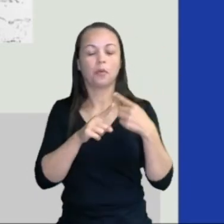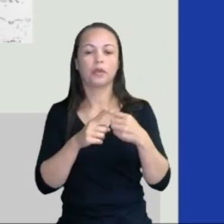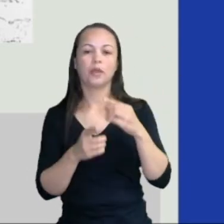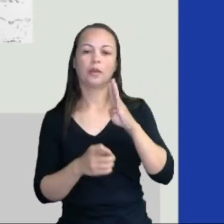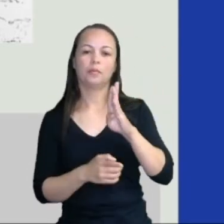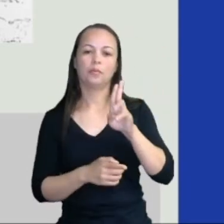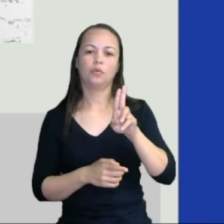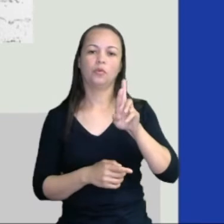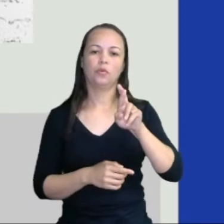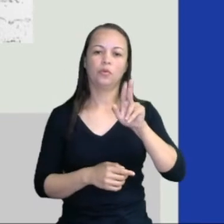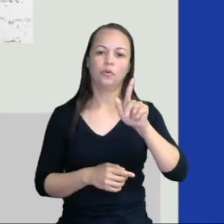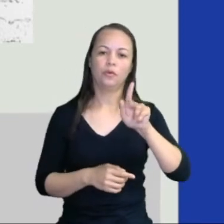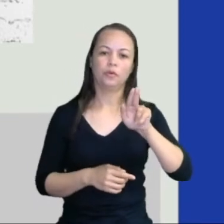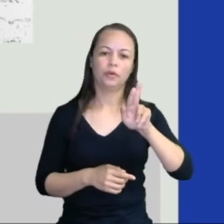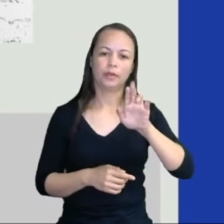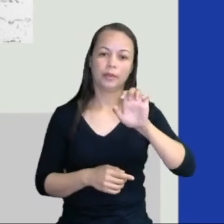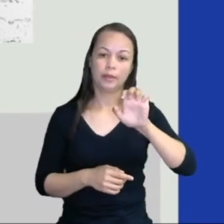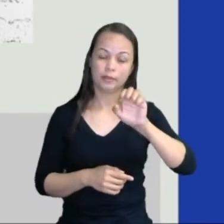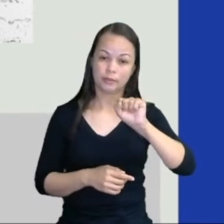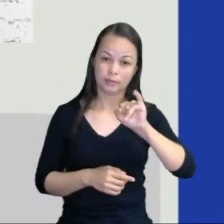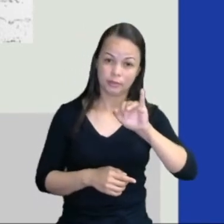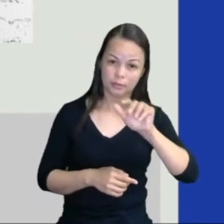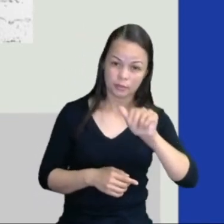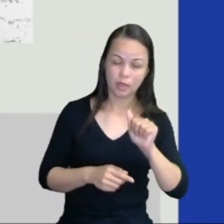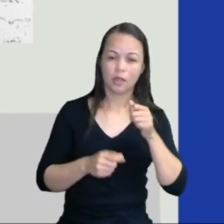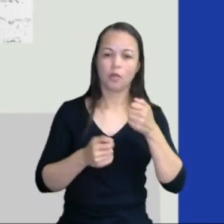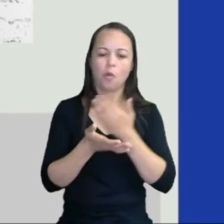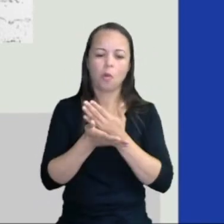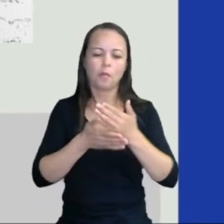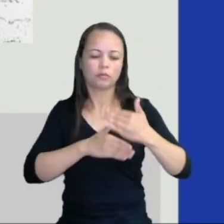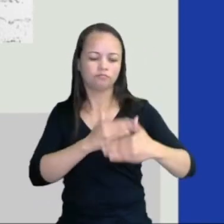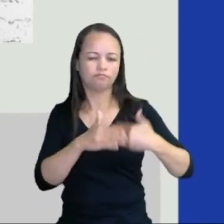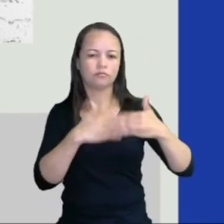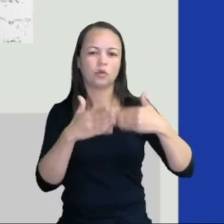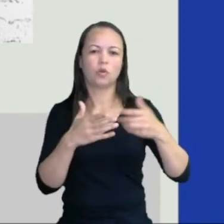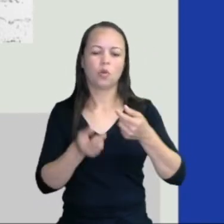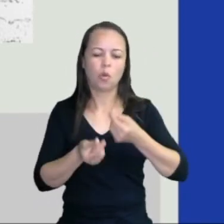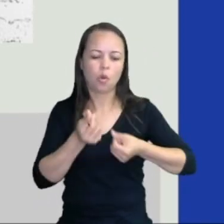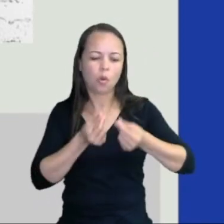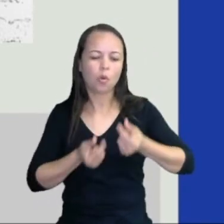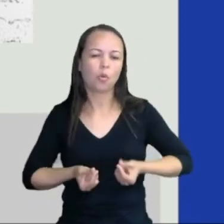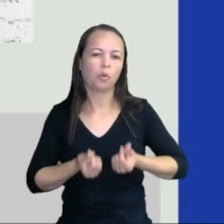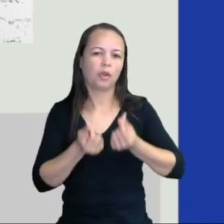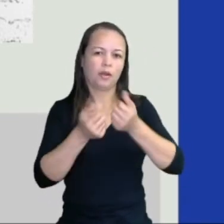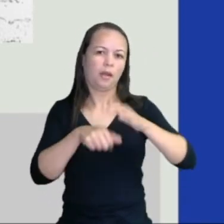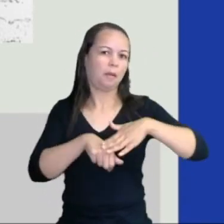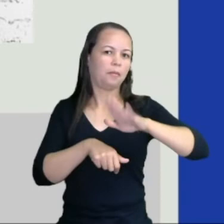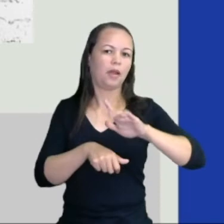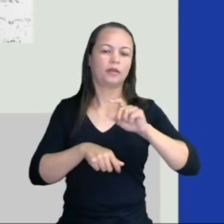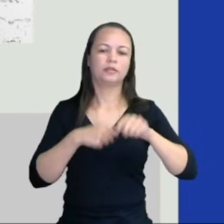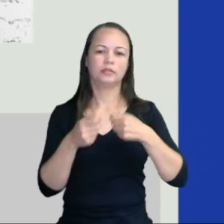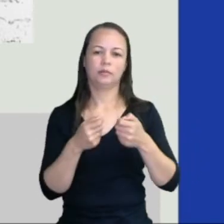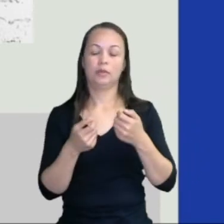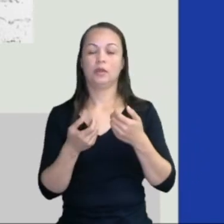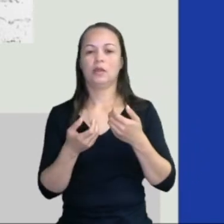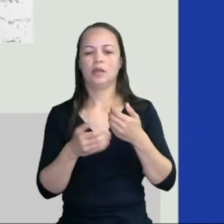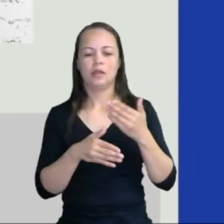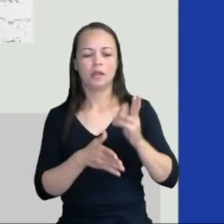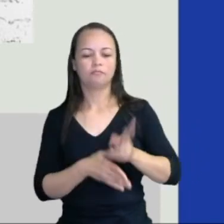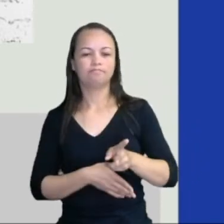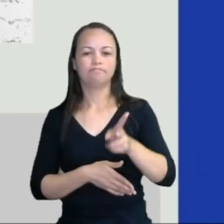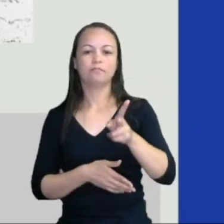começa a querer expandir os seus meios de negócios, a lucrar mais e sente-se impelida